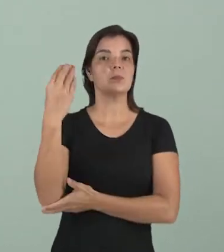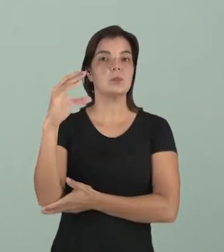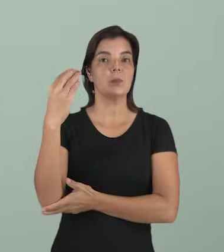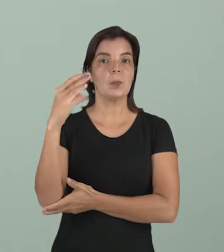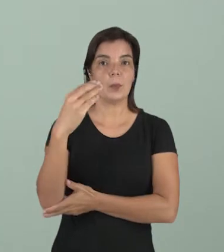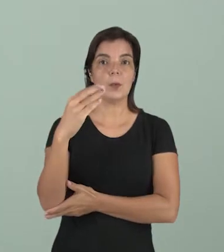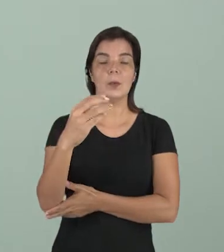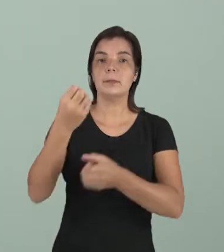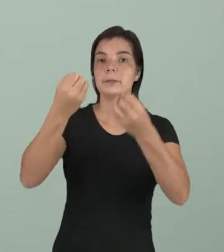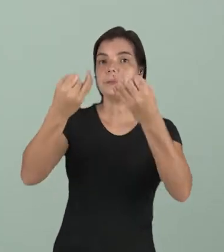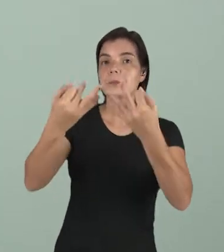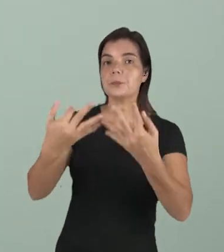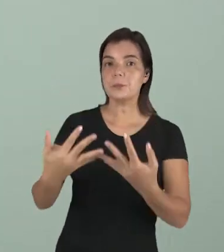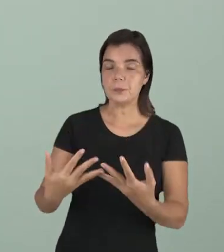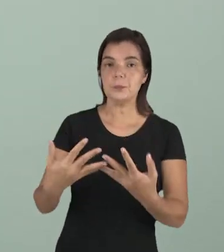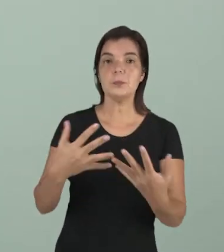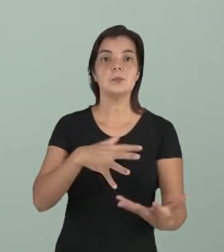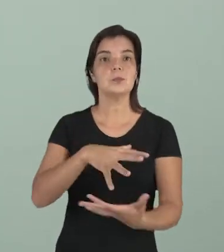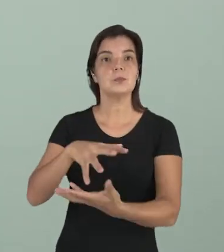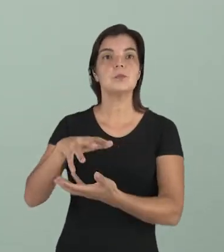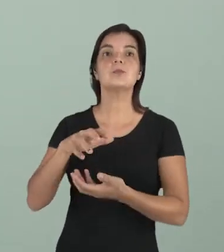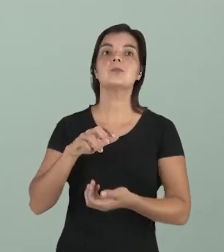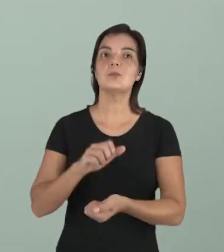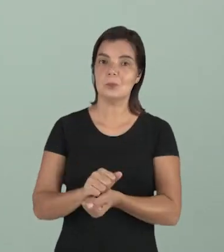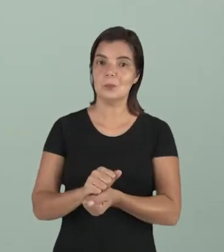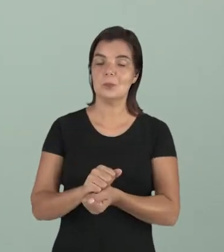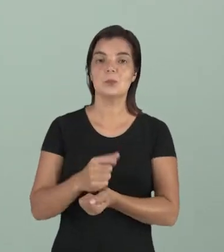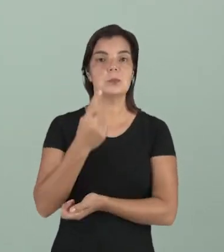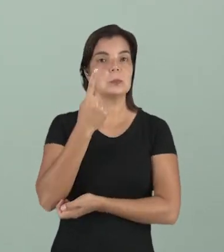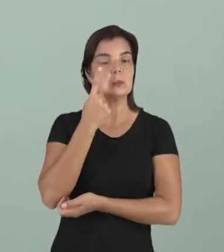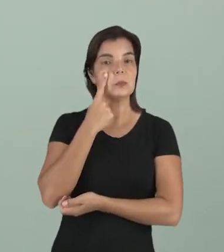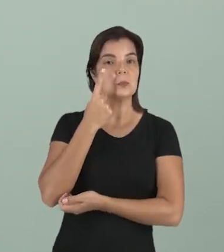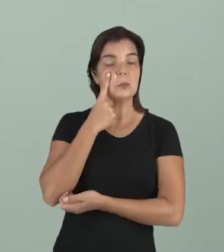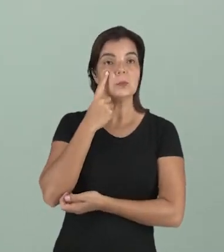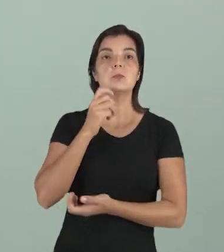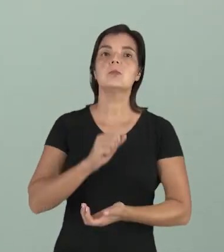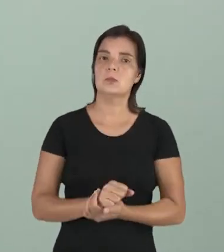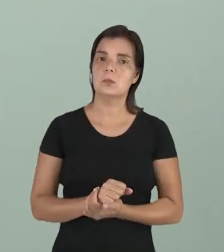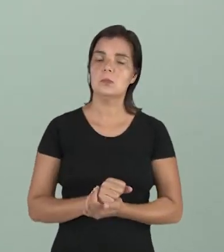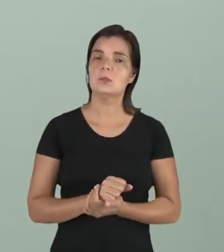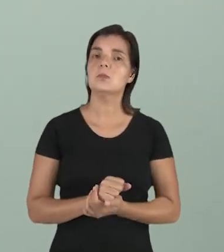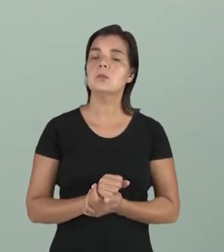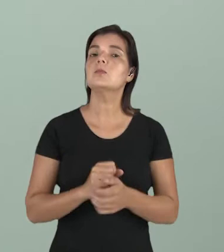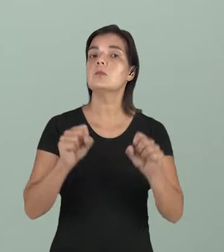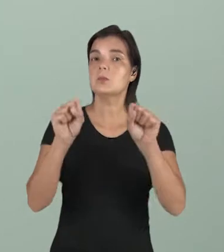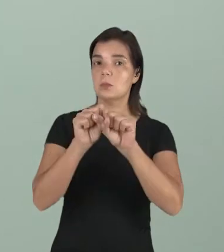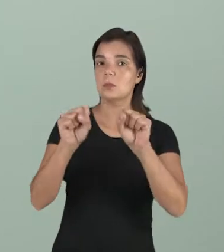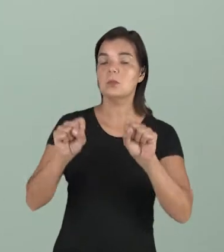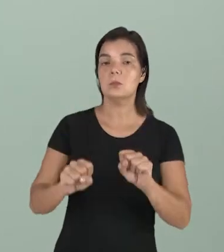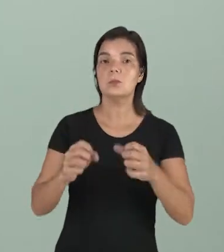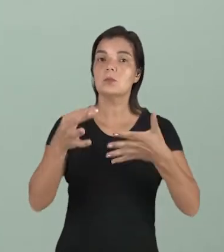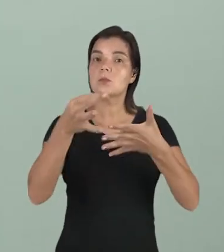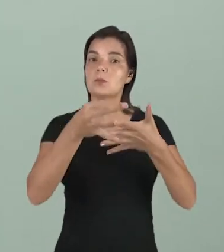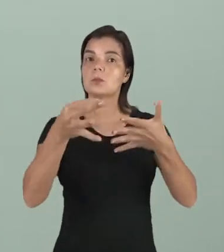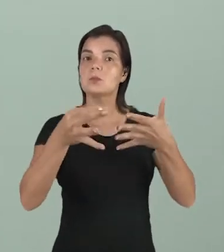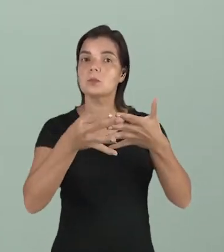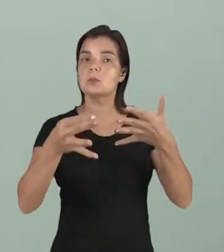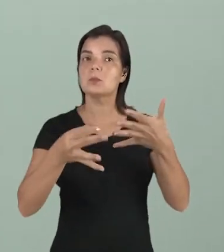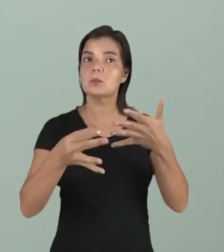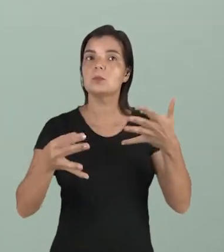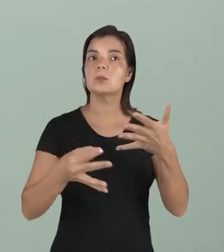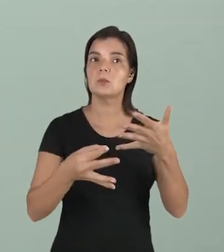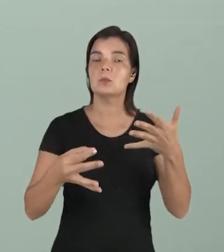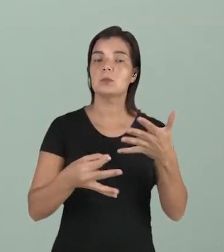ciência para explicar o mundo físico. Olha, ele fez um sistema de classificação. O que